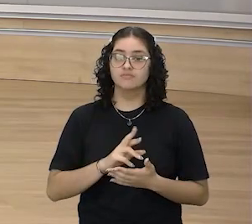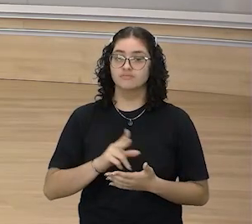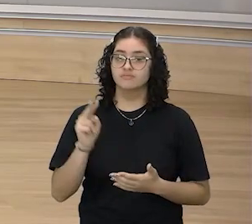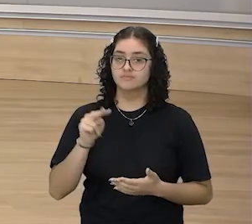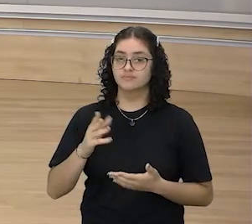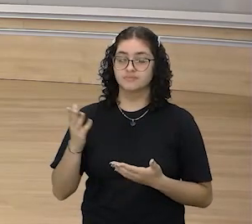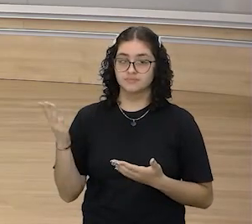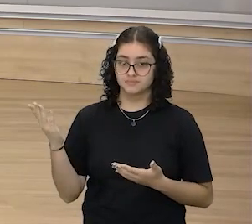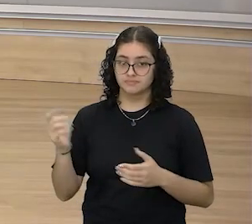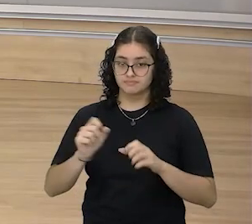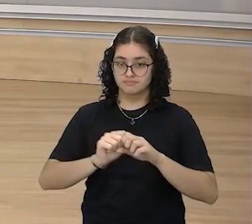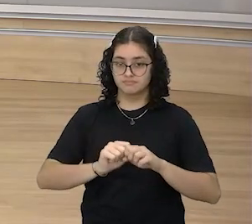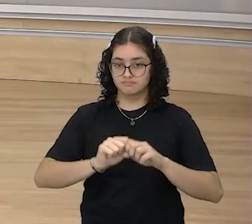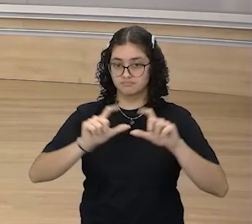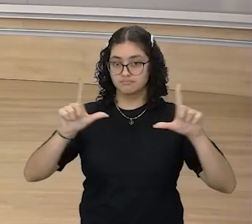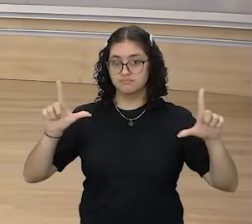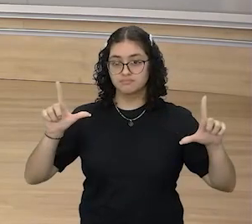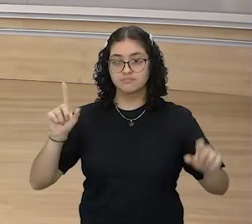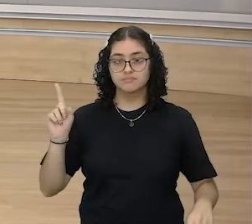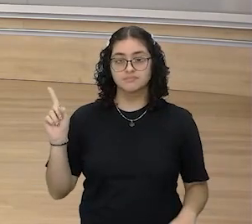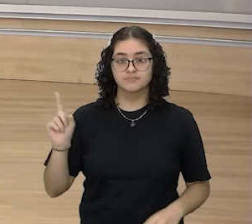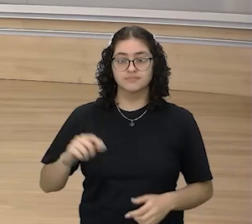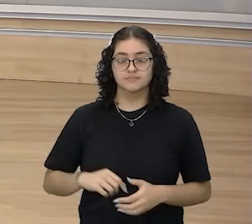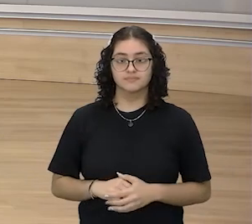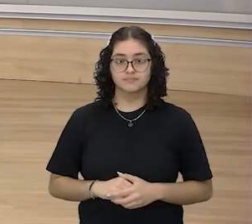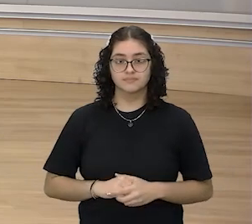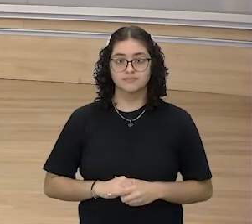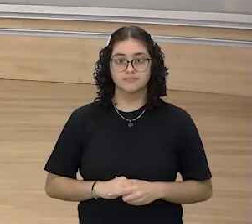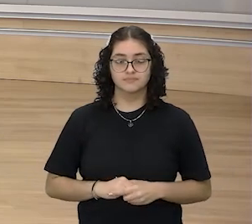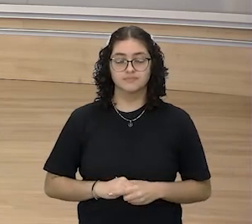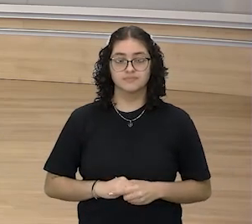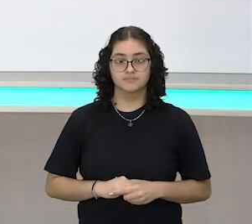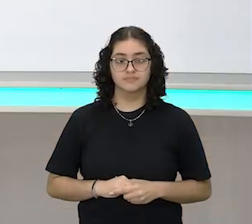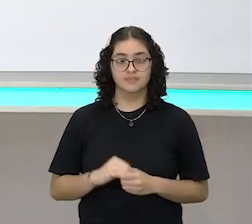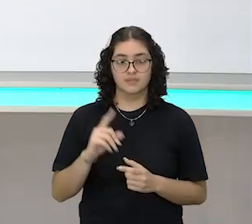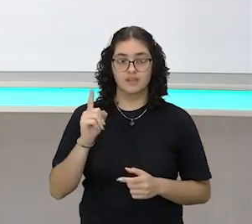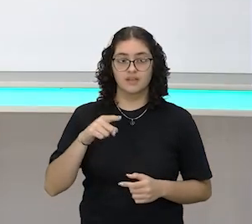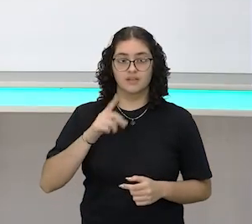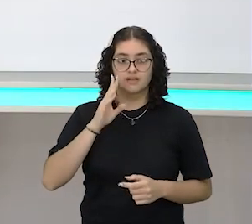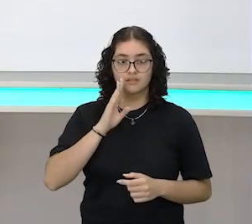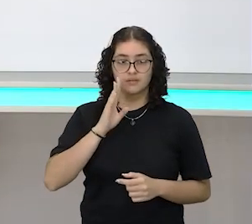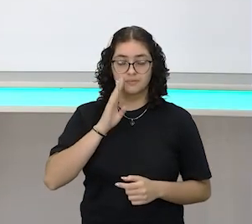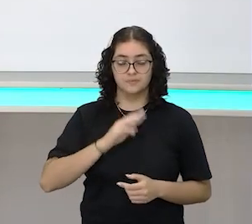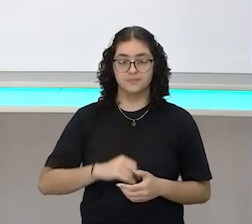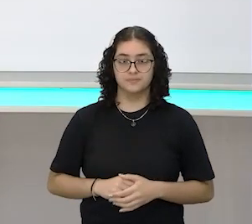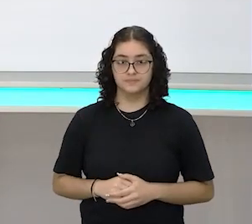a abrangência, né, do estúdio e tal. Isso acaba sendo bem legal.